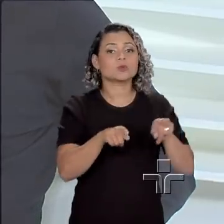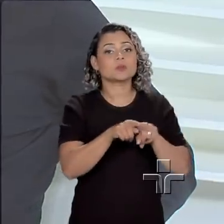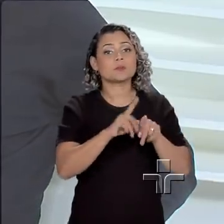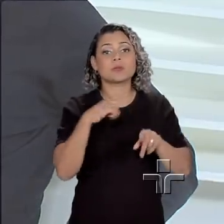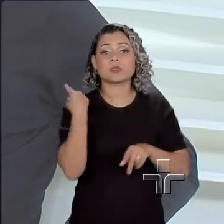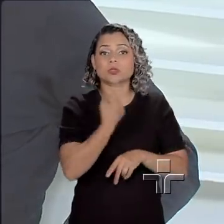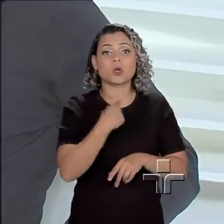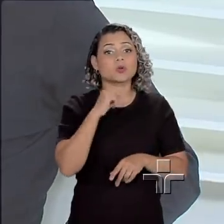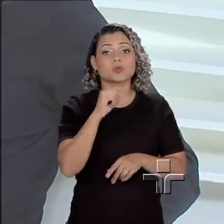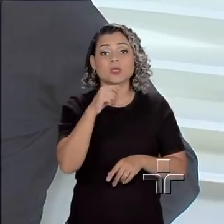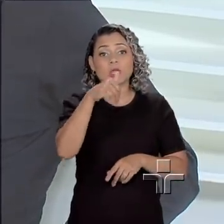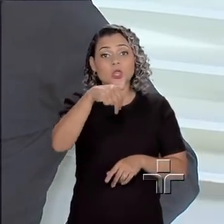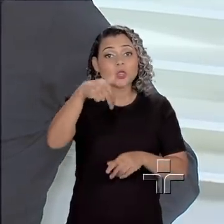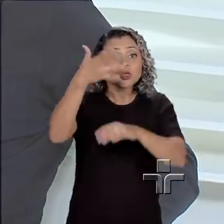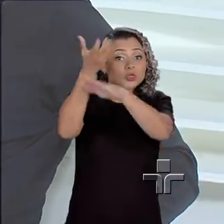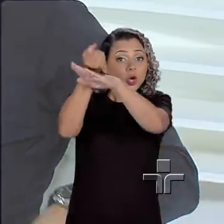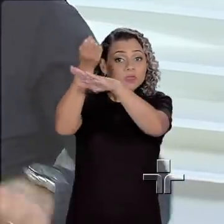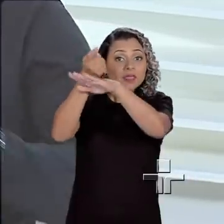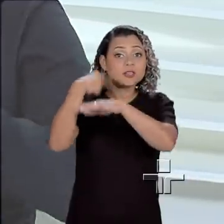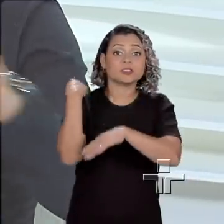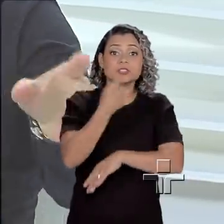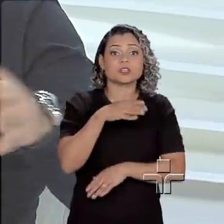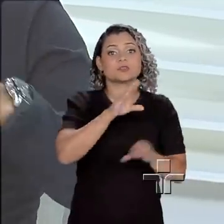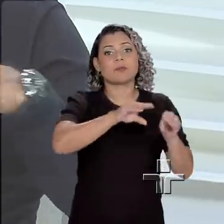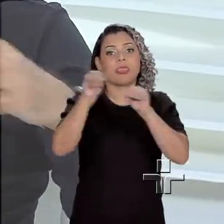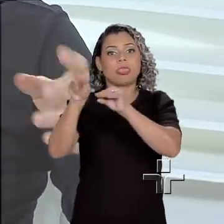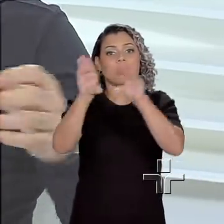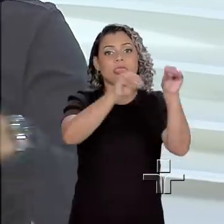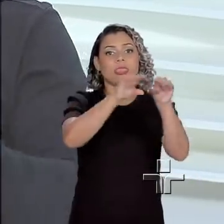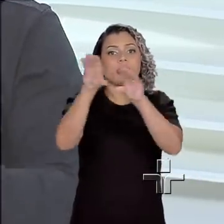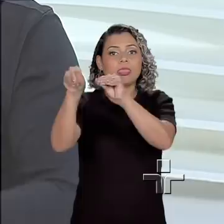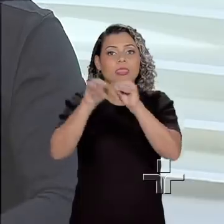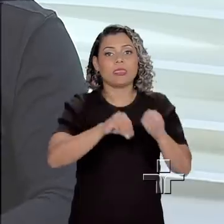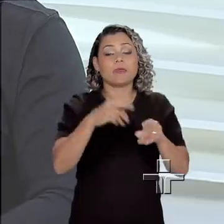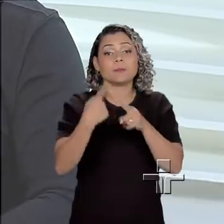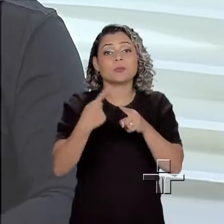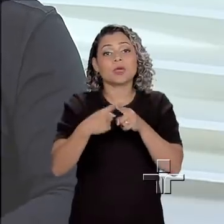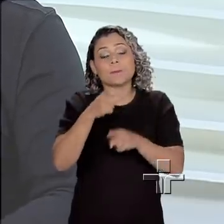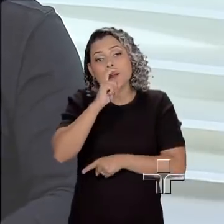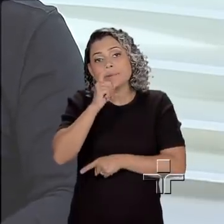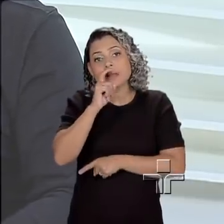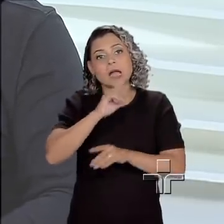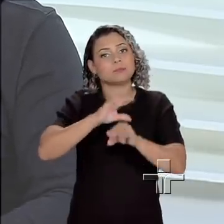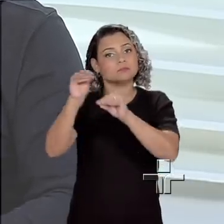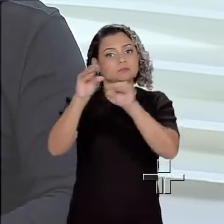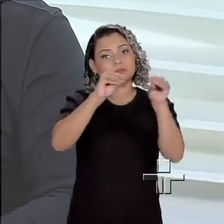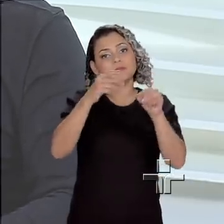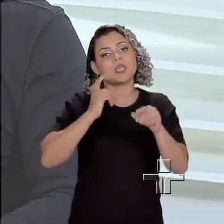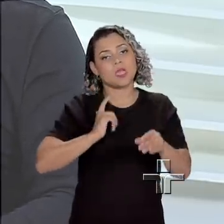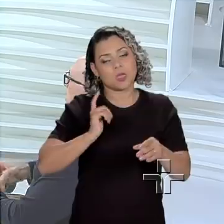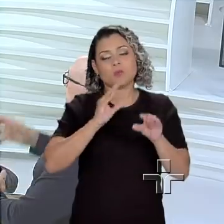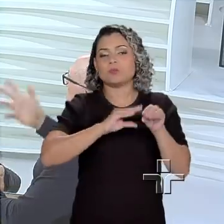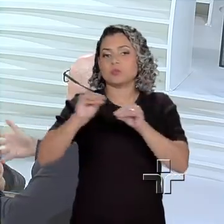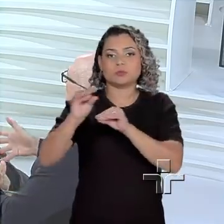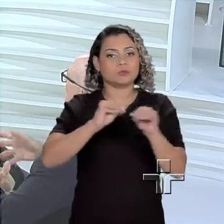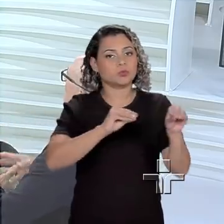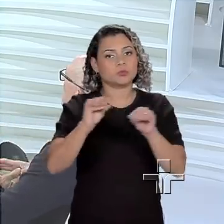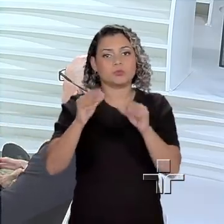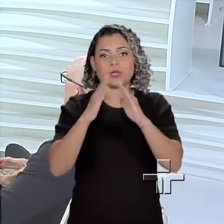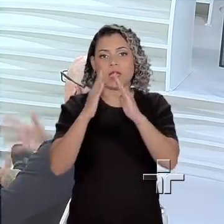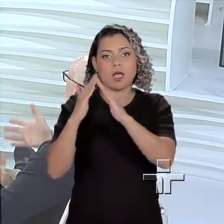rodou o Nordeste todinho durante muito tempo, porque meu pai era transferido sistematicamente de um lugar para outro, então eu morei em muitos lugares, até